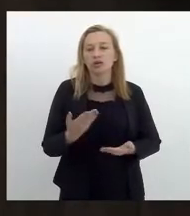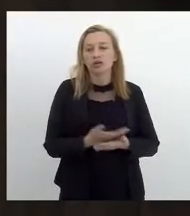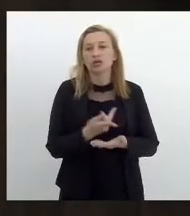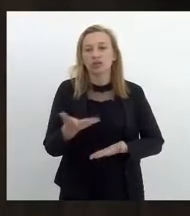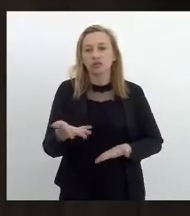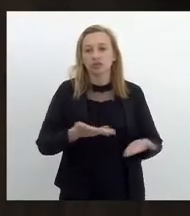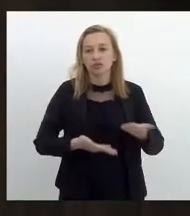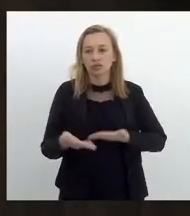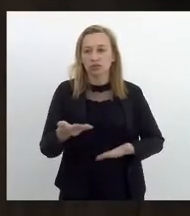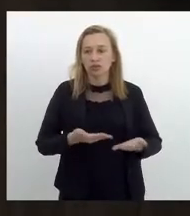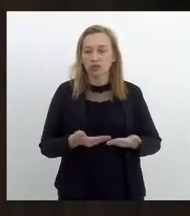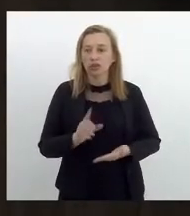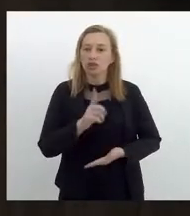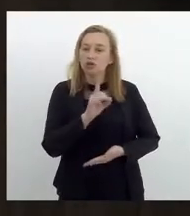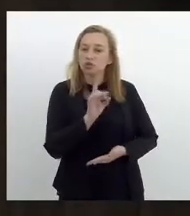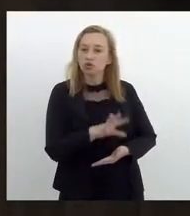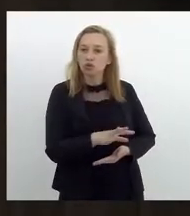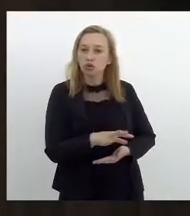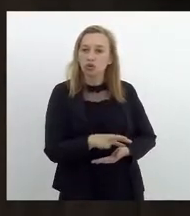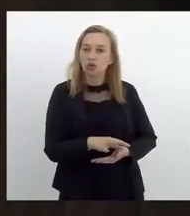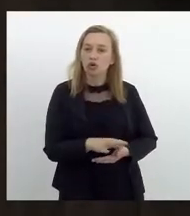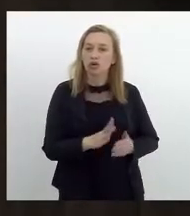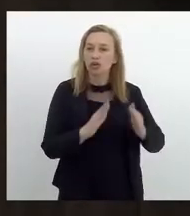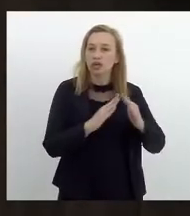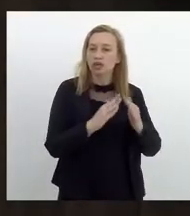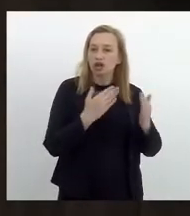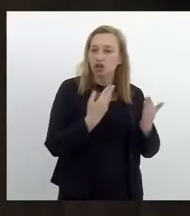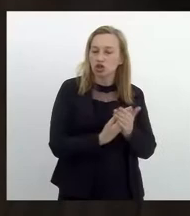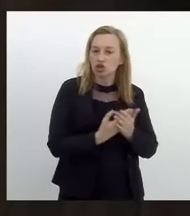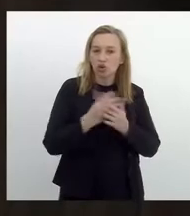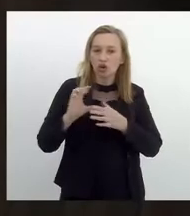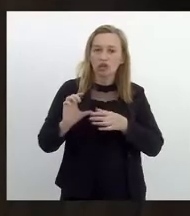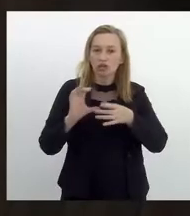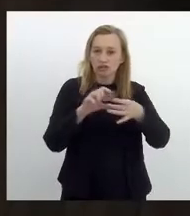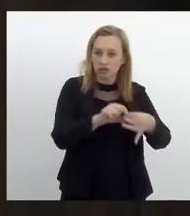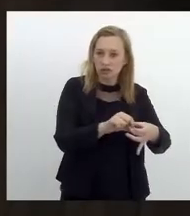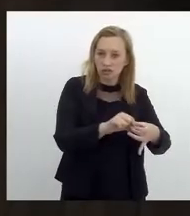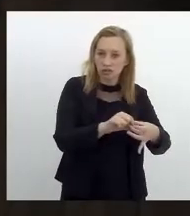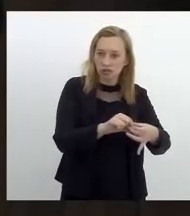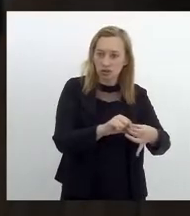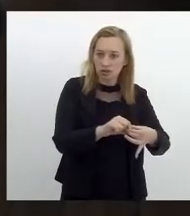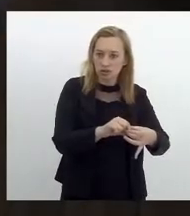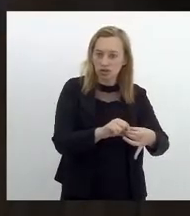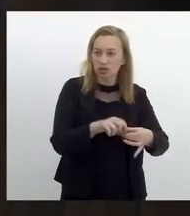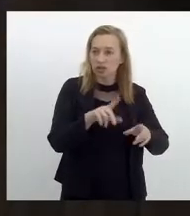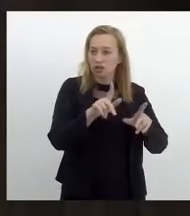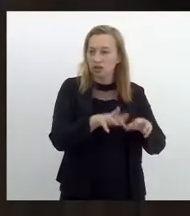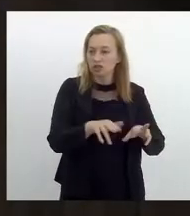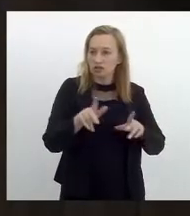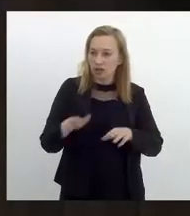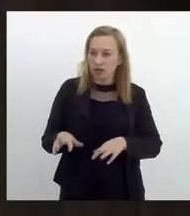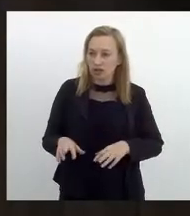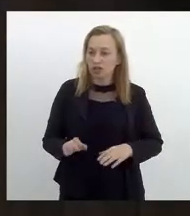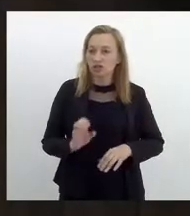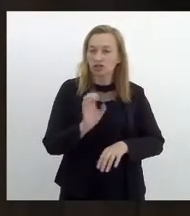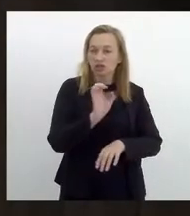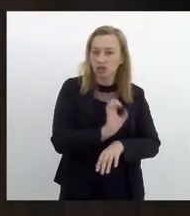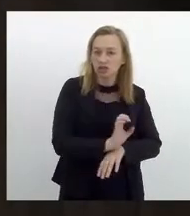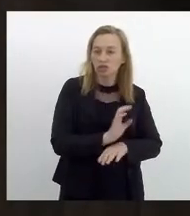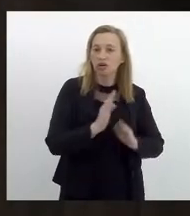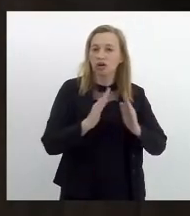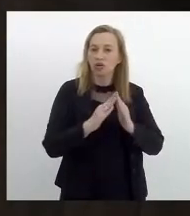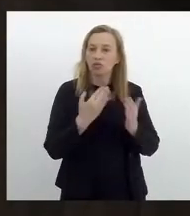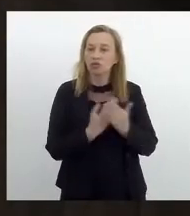compartilhamento. Não apenas entre escolas vinculadas a entes diferentes, uma escola estadual e uma escola